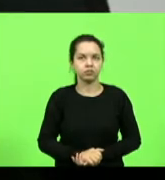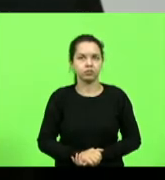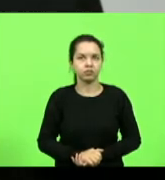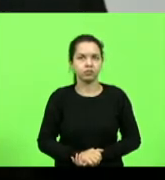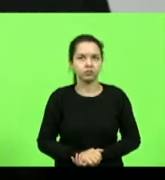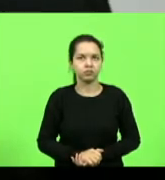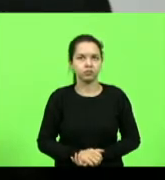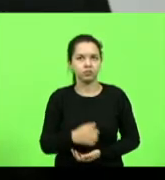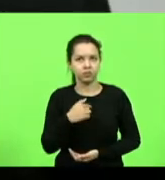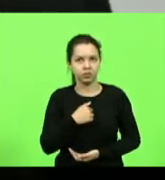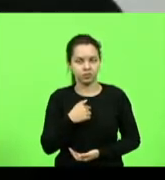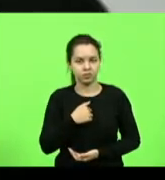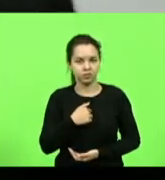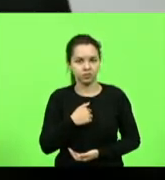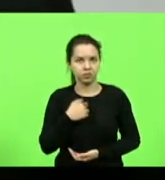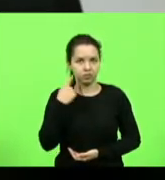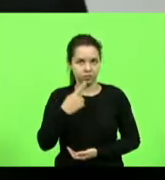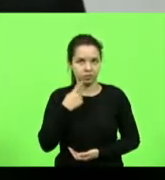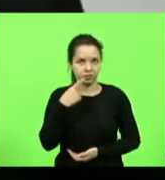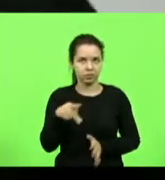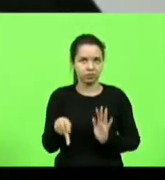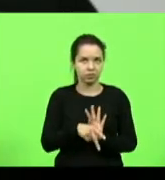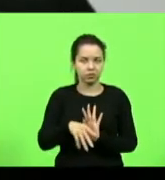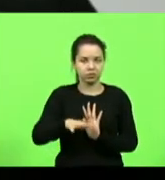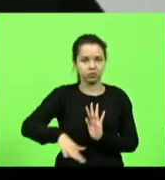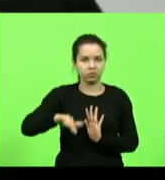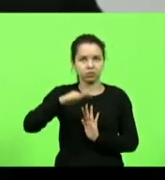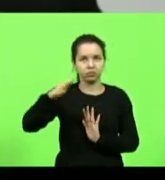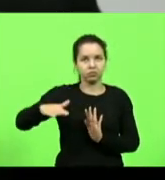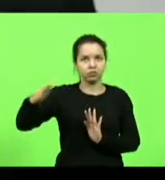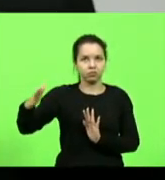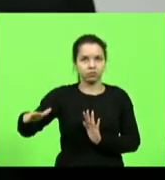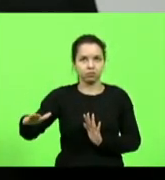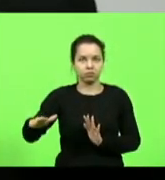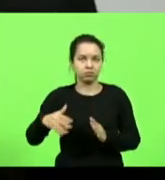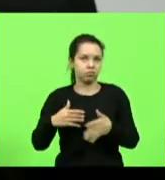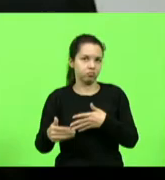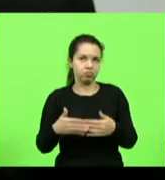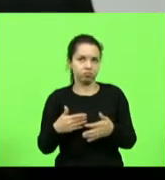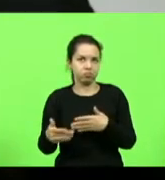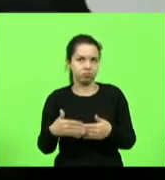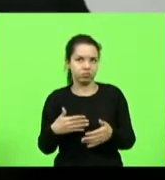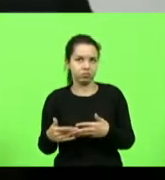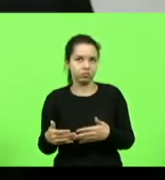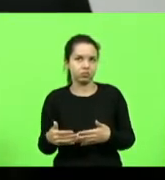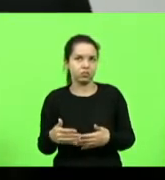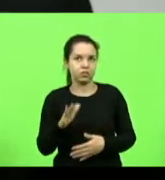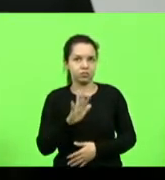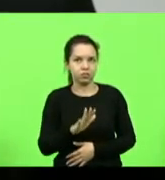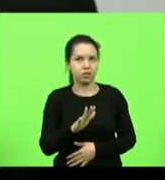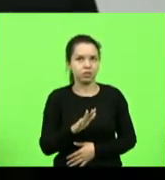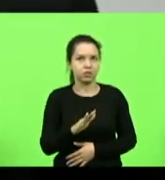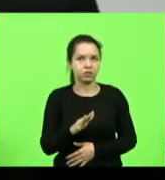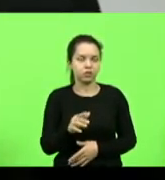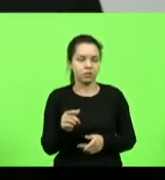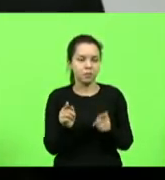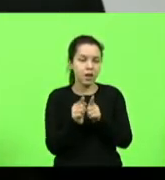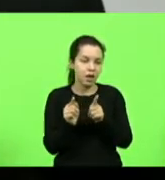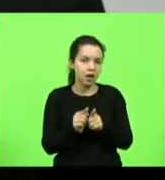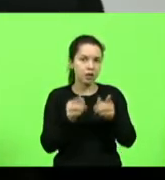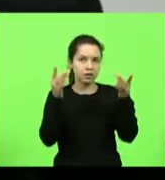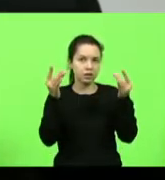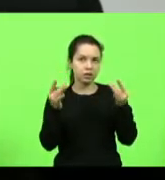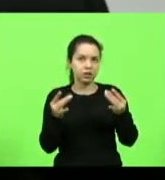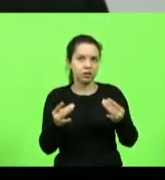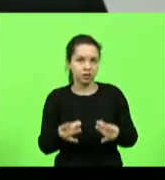e eu, como deputado da região serrana, eu fiquei lá, enfim, não importa. Mas eu quero dizer esses pequenos detalhes que fazem